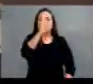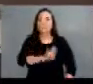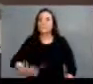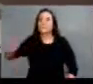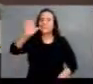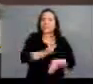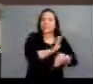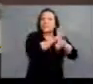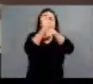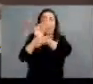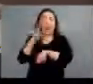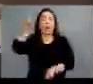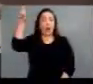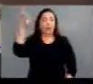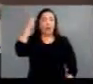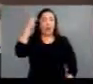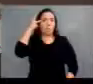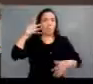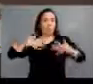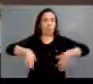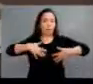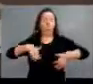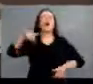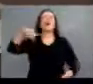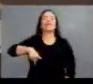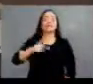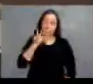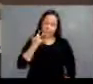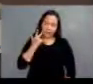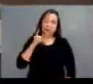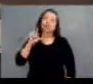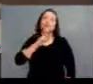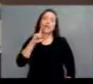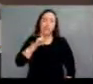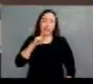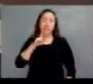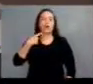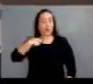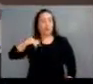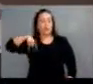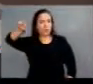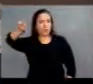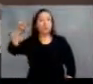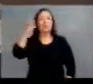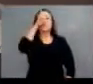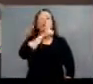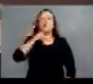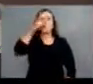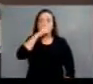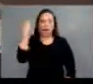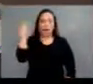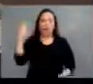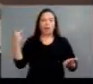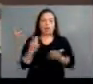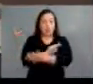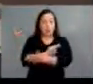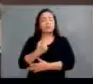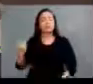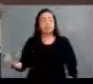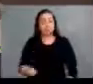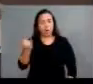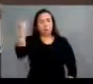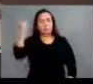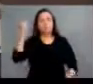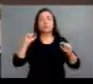inteiro, a maior delas em São Paulo, que acontece inclusive aqui em Fortaleza, estive na parada no último domingo, são importantes como